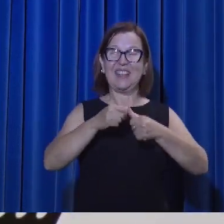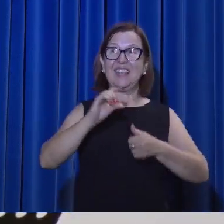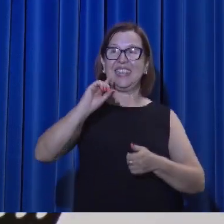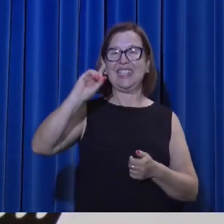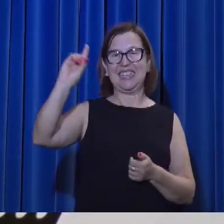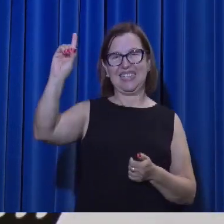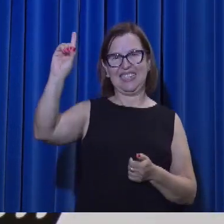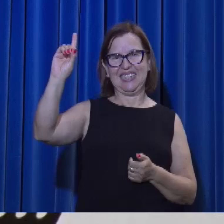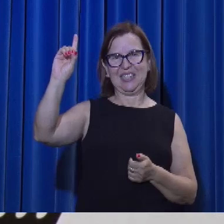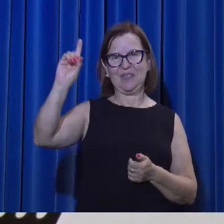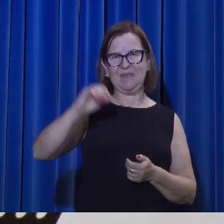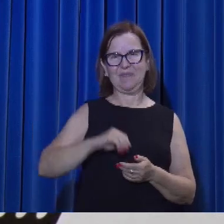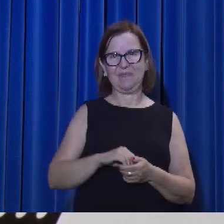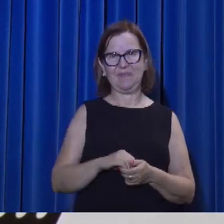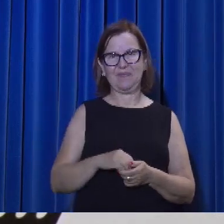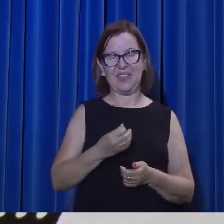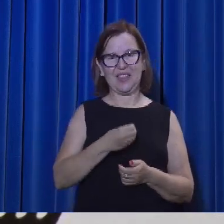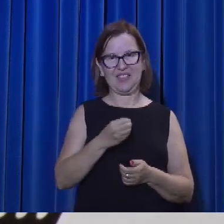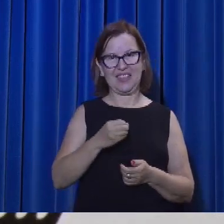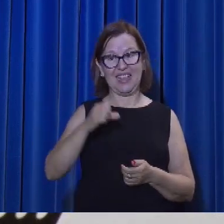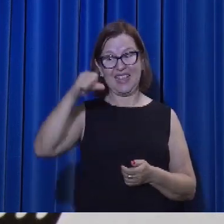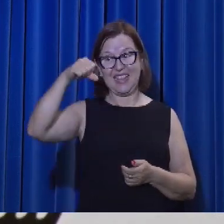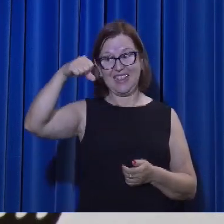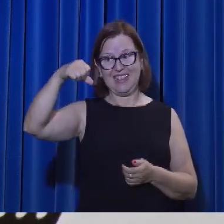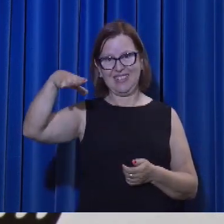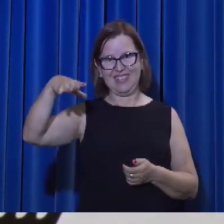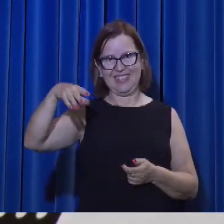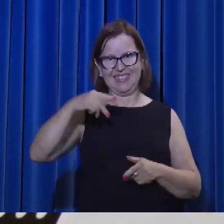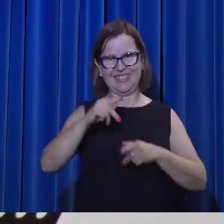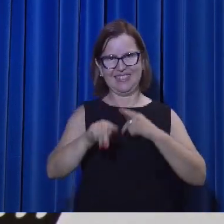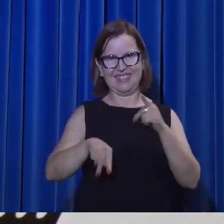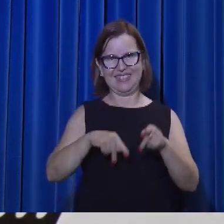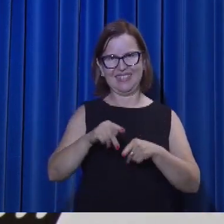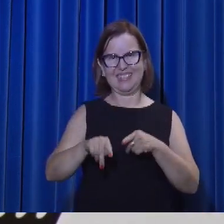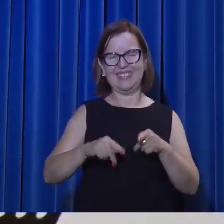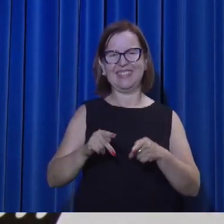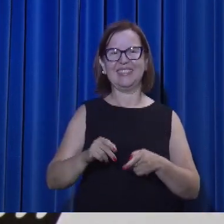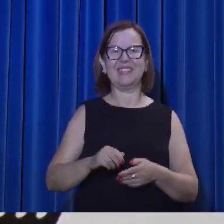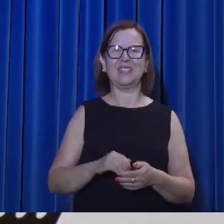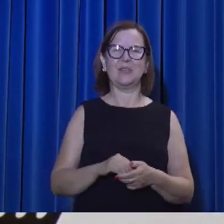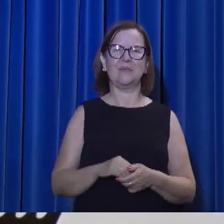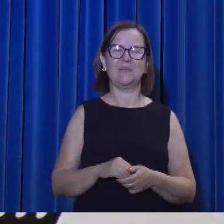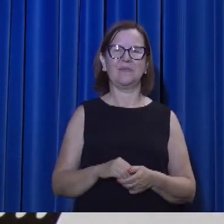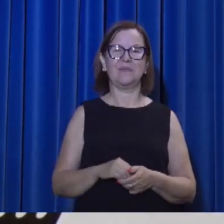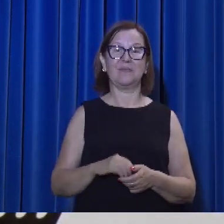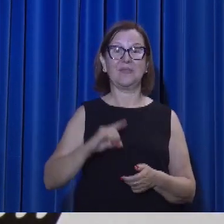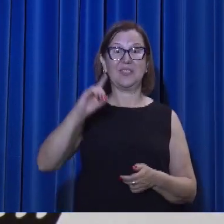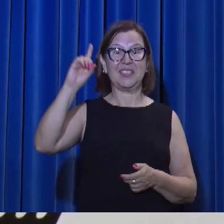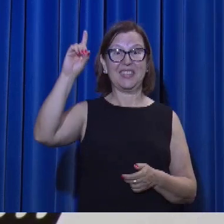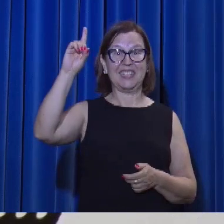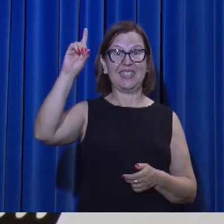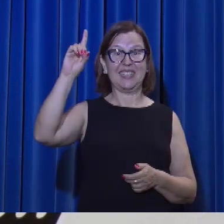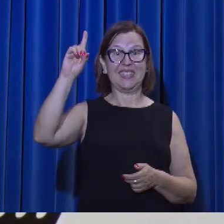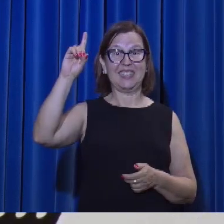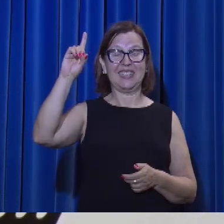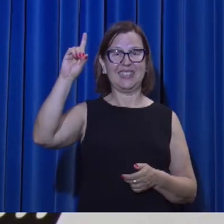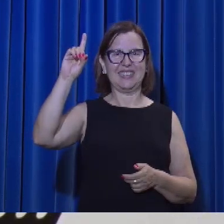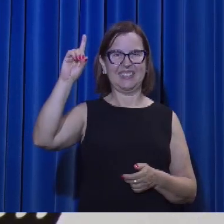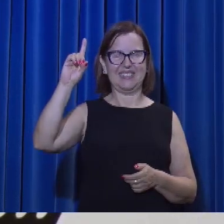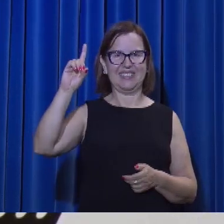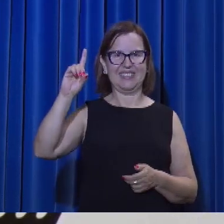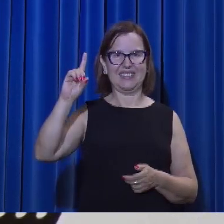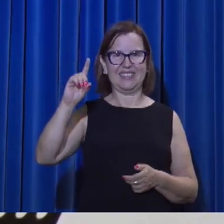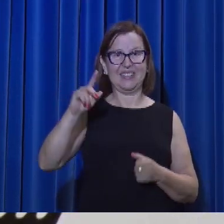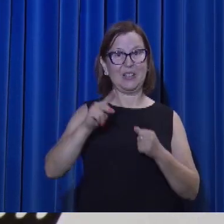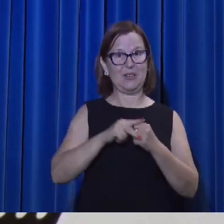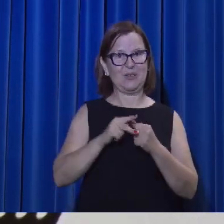nele, e a vida é a luz dos homens. Ele é, o